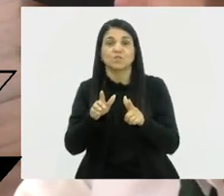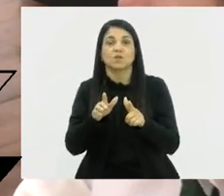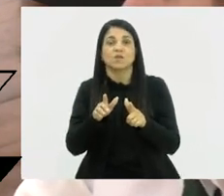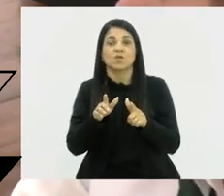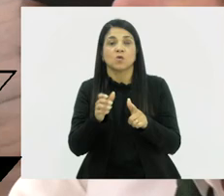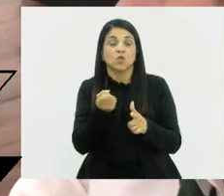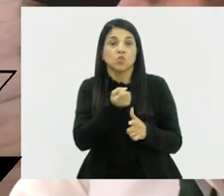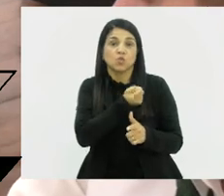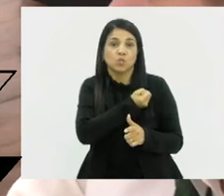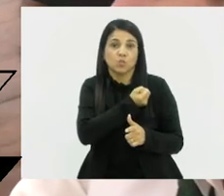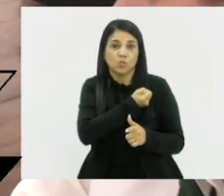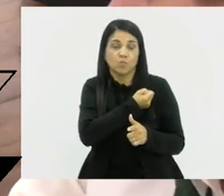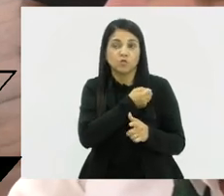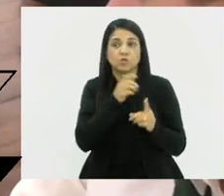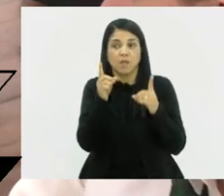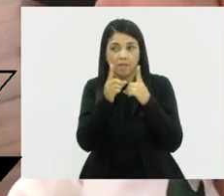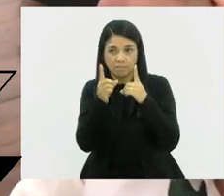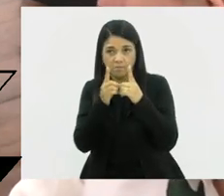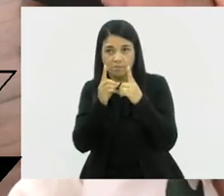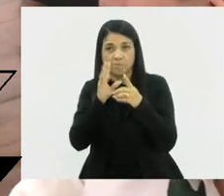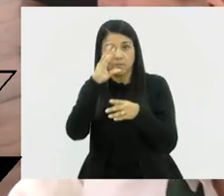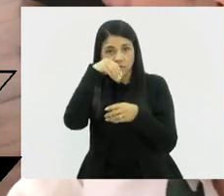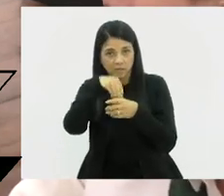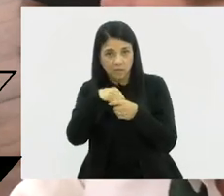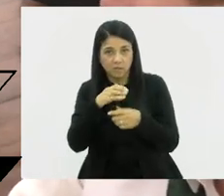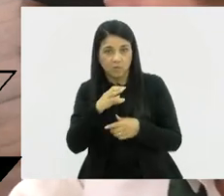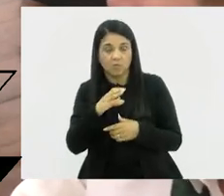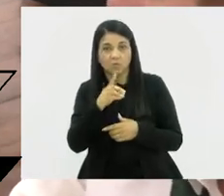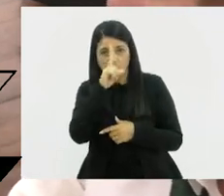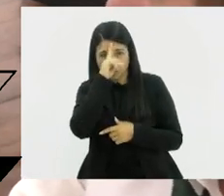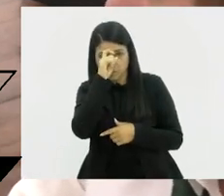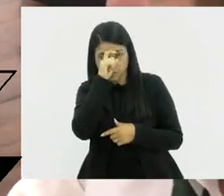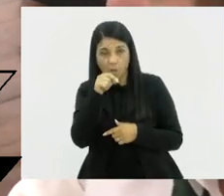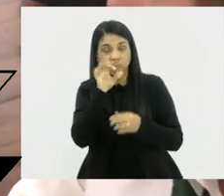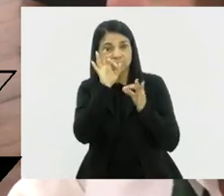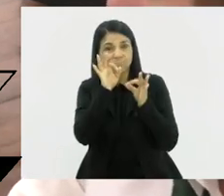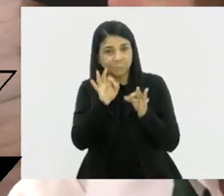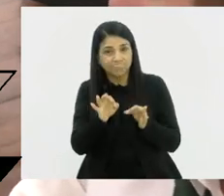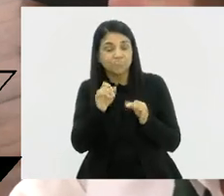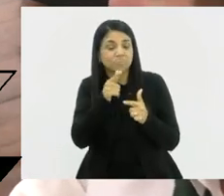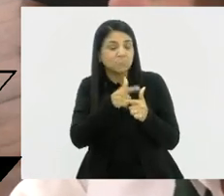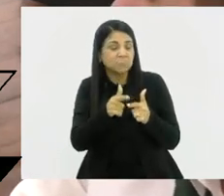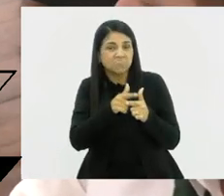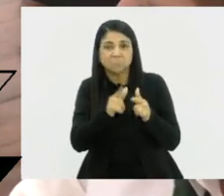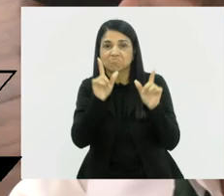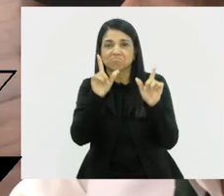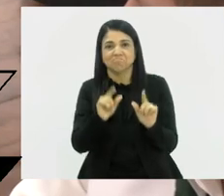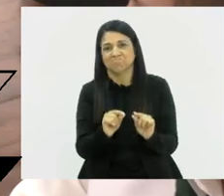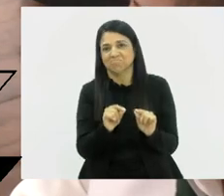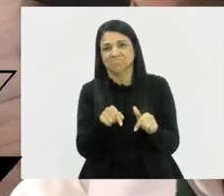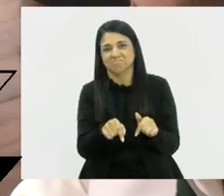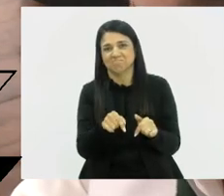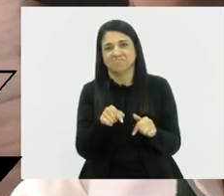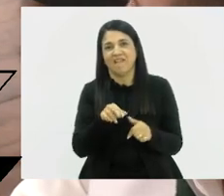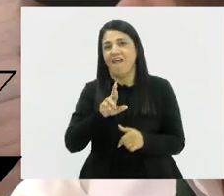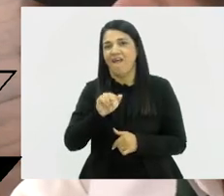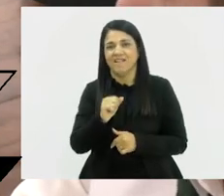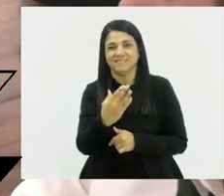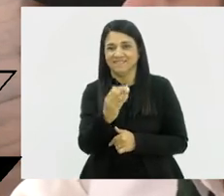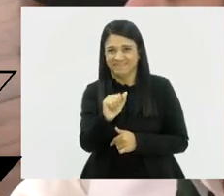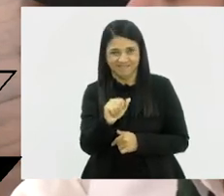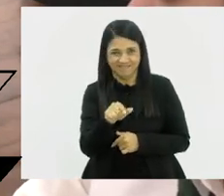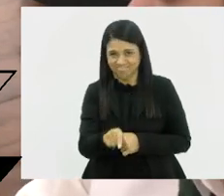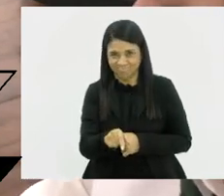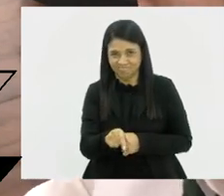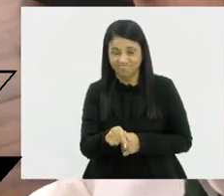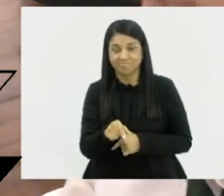todo o número, né, de animais que atendemos lá, são, com toda certeza, o menor problema nessa ponta, na ponta do atendimento e